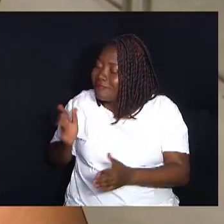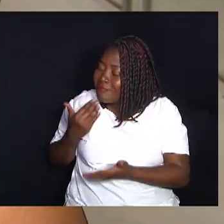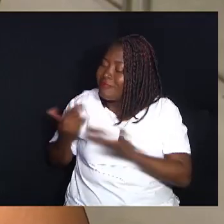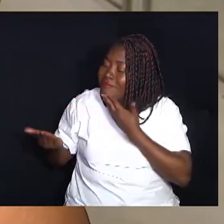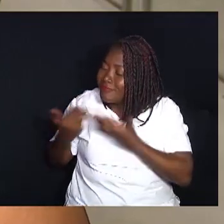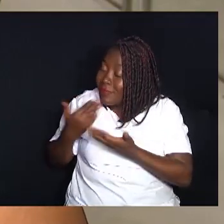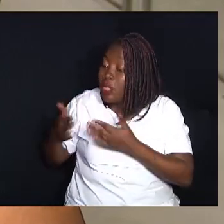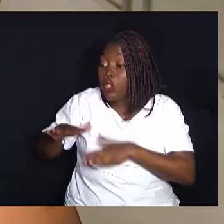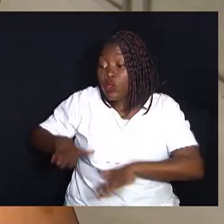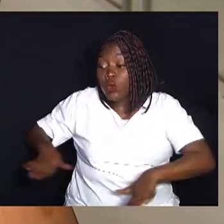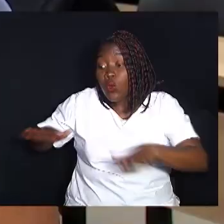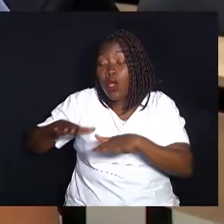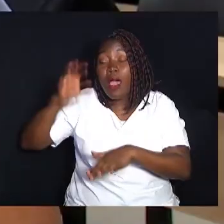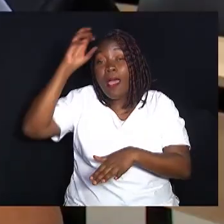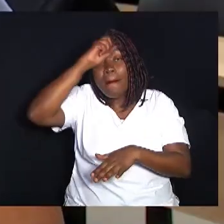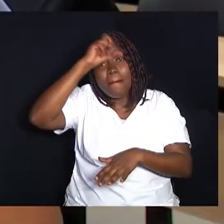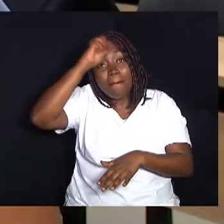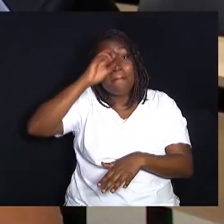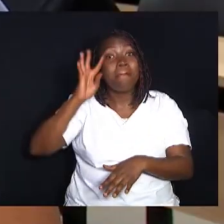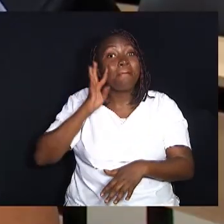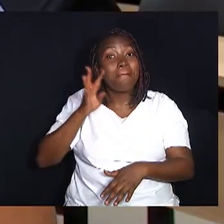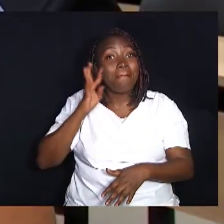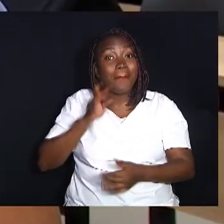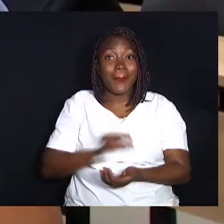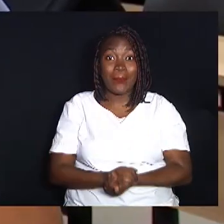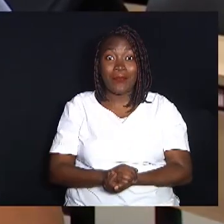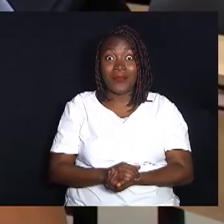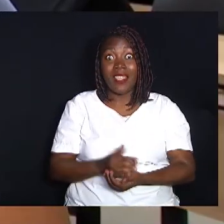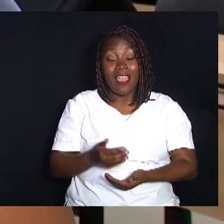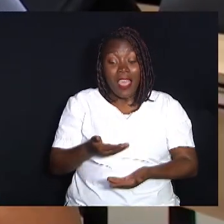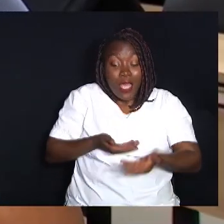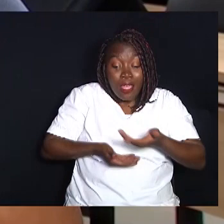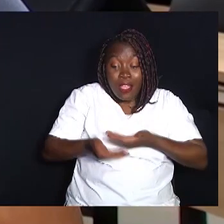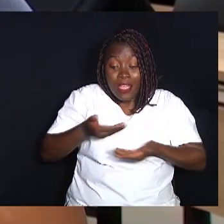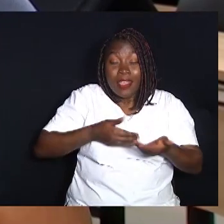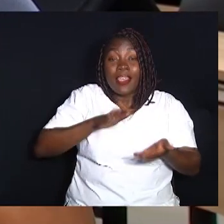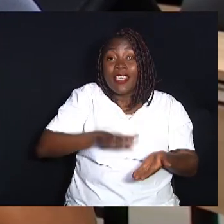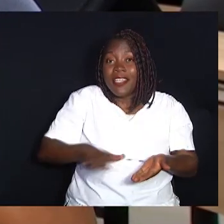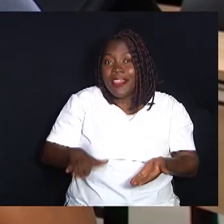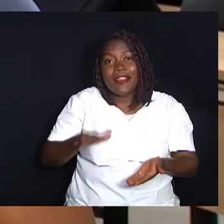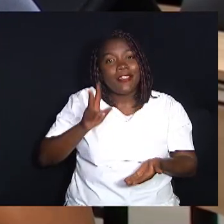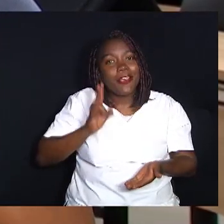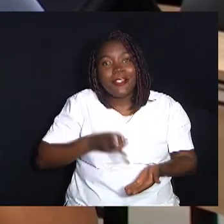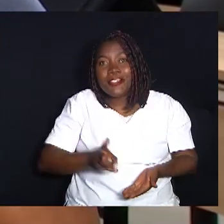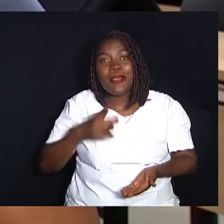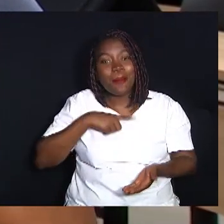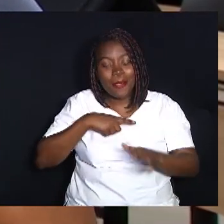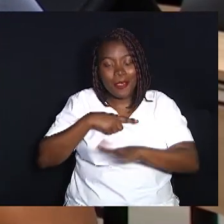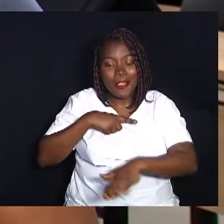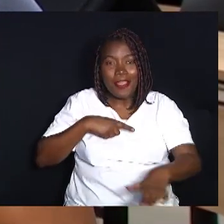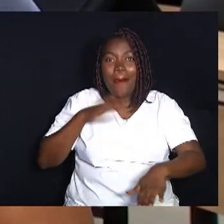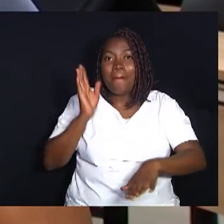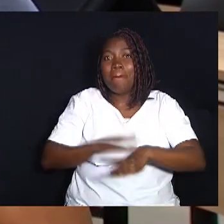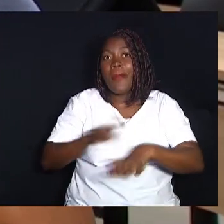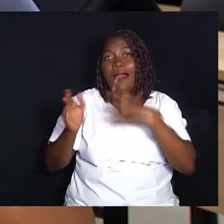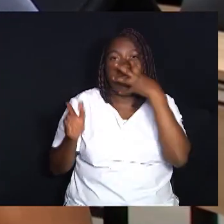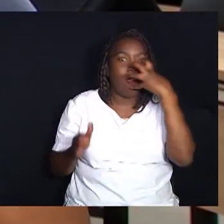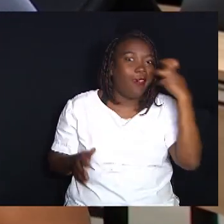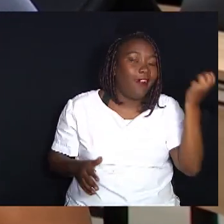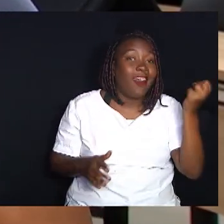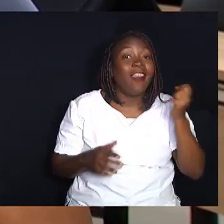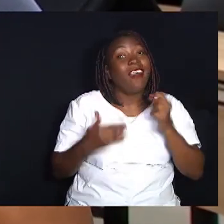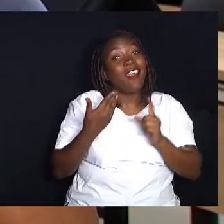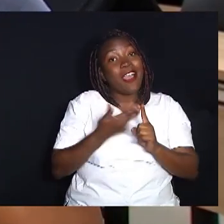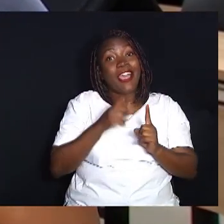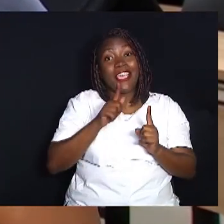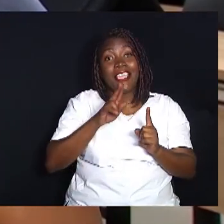aprendam bacanas. E quando envolve criança, sempre tem aquelas que chamam mais a atenção. É o caso do Guilherme e também